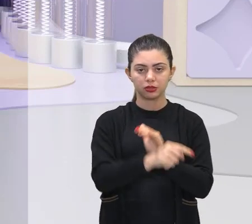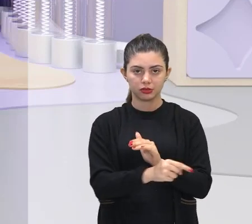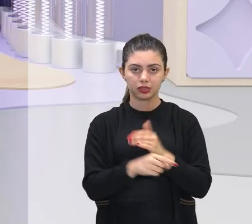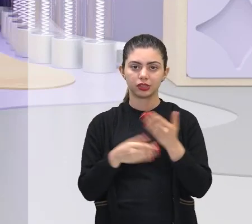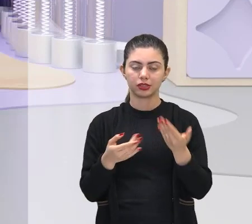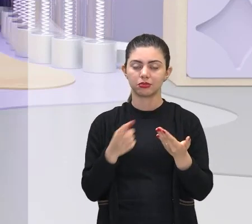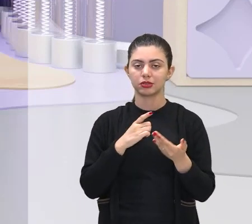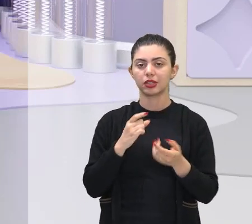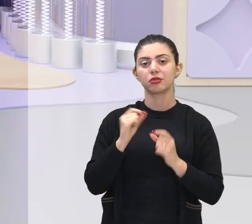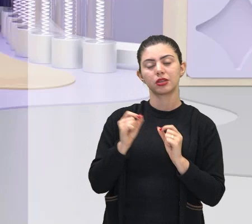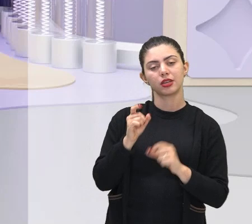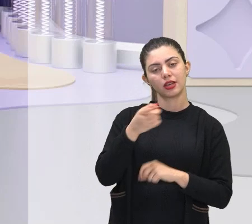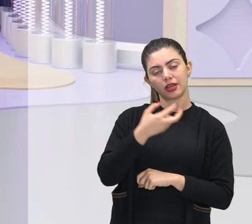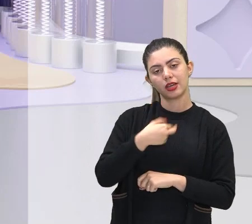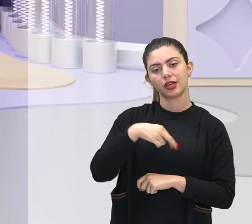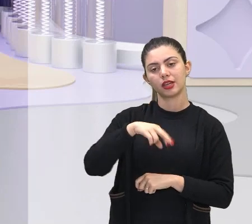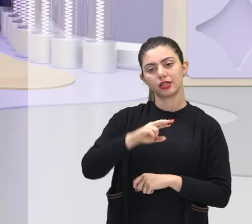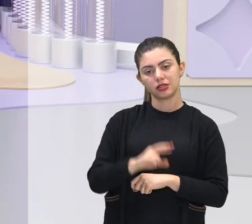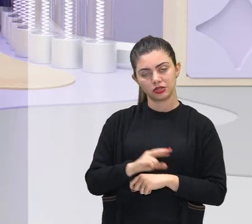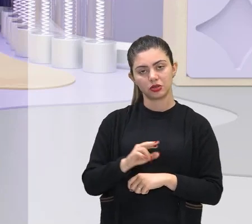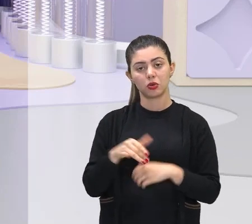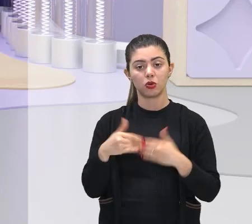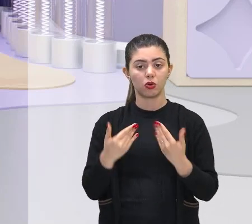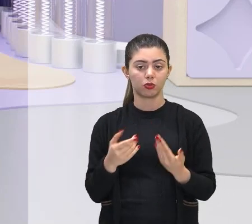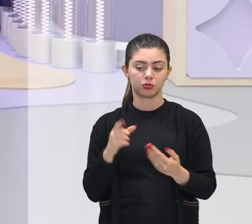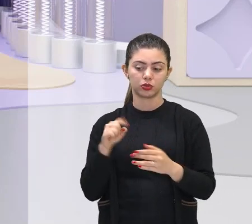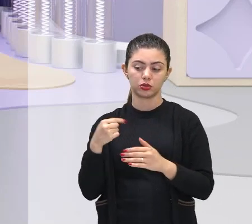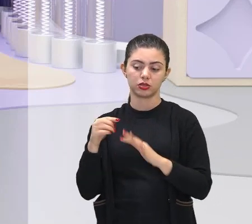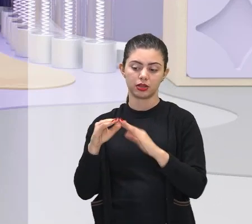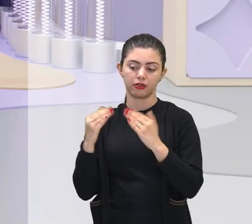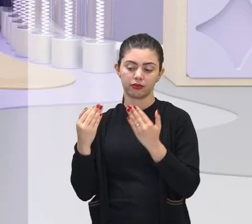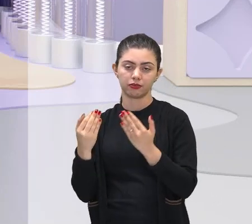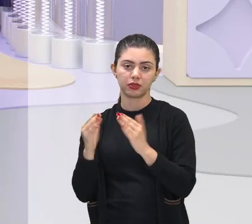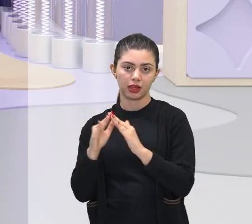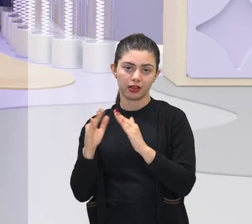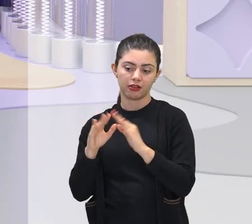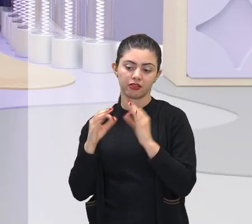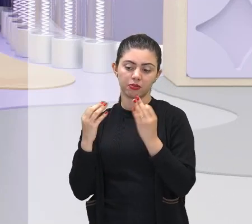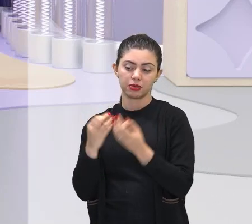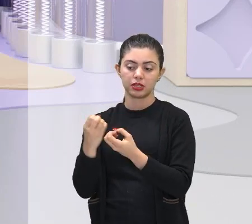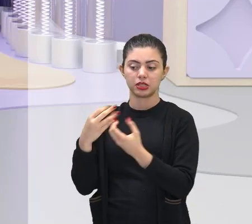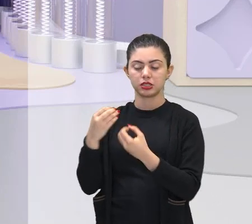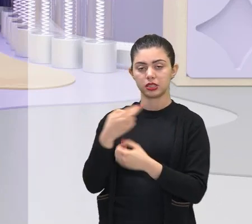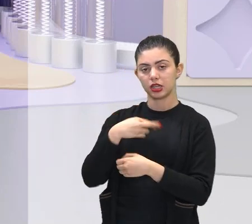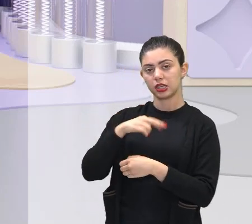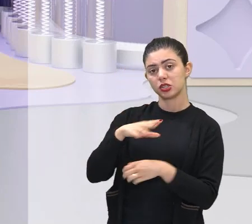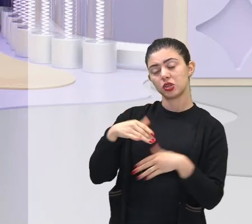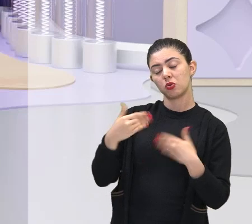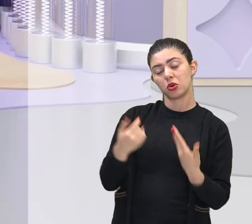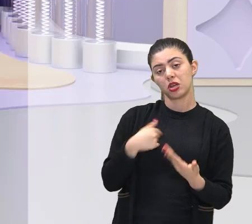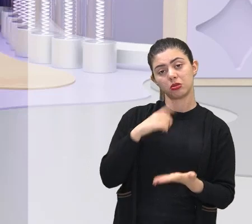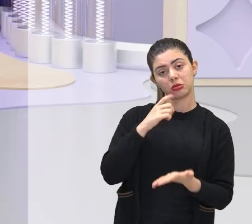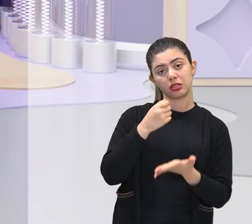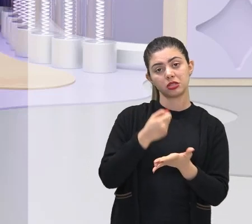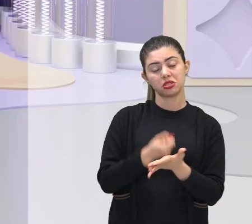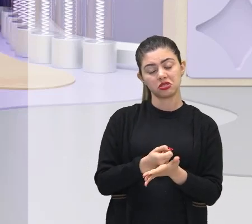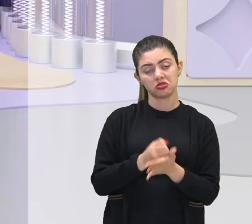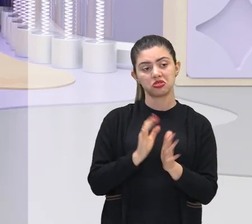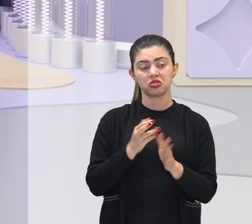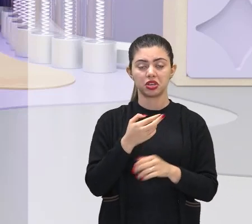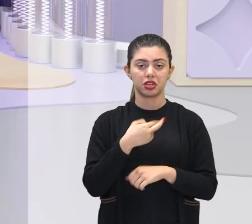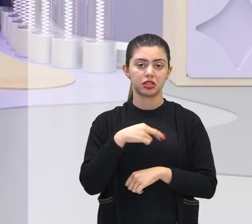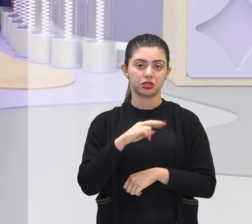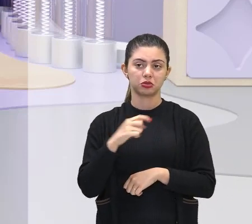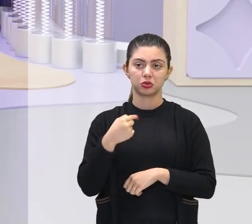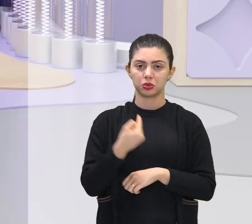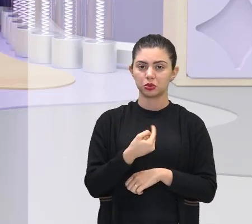das religiões, ou a religião que a nossa família nos ensina, ou a religião que nós, quando assumimos a maioridade,